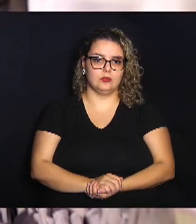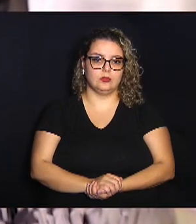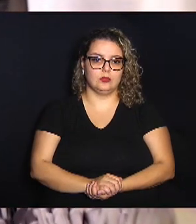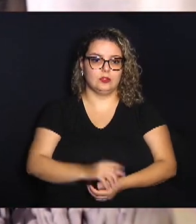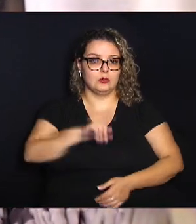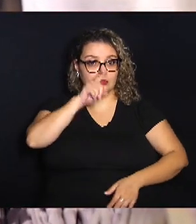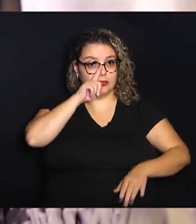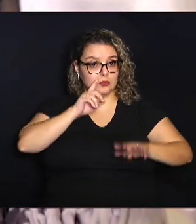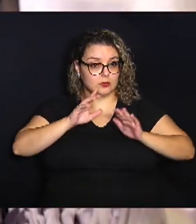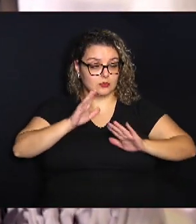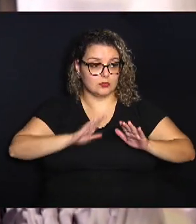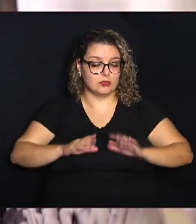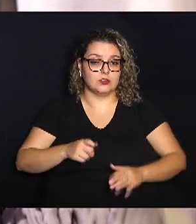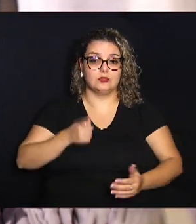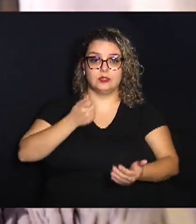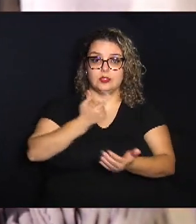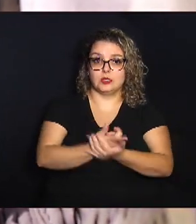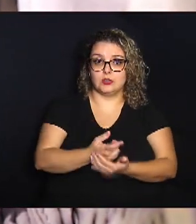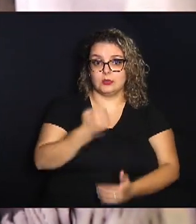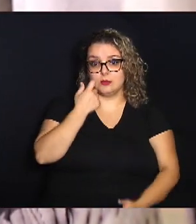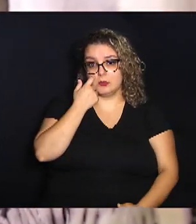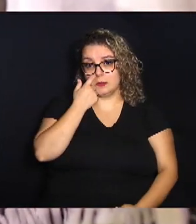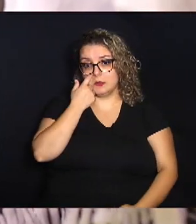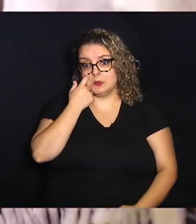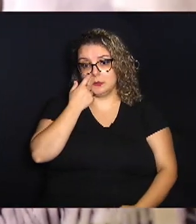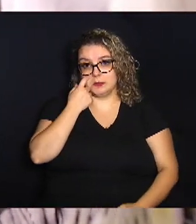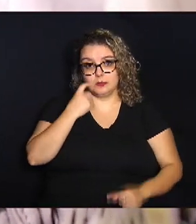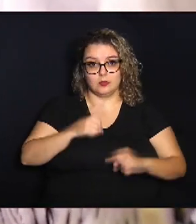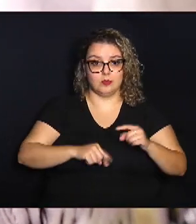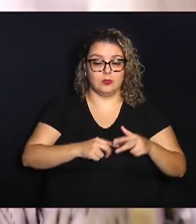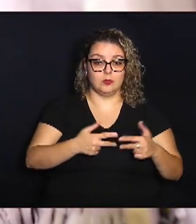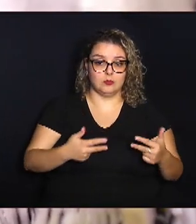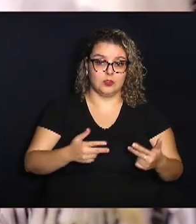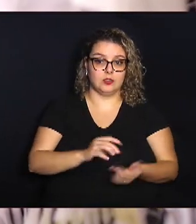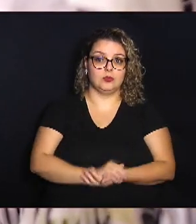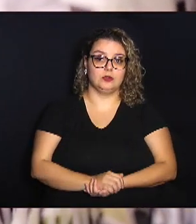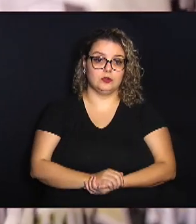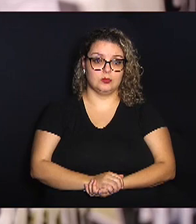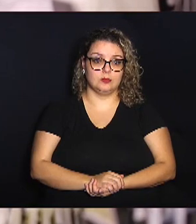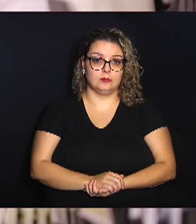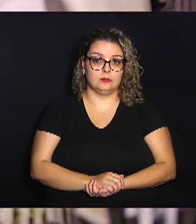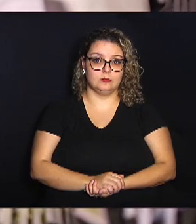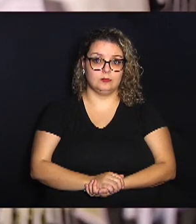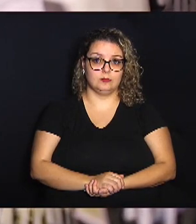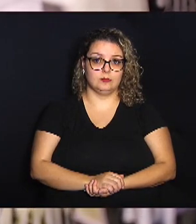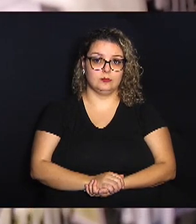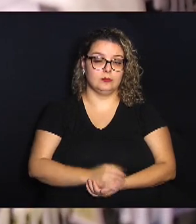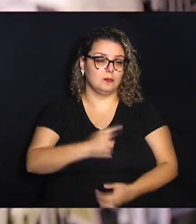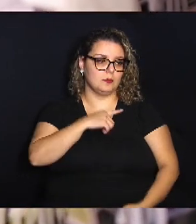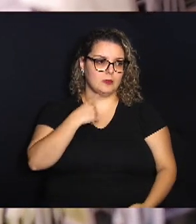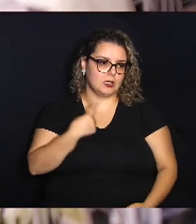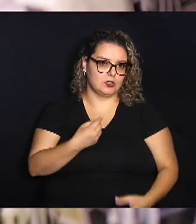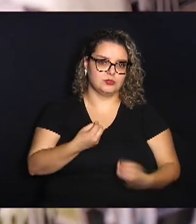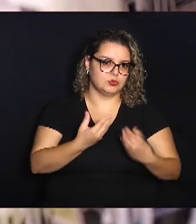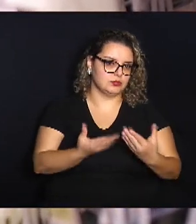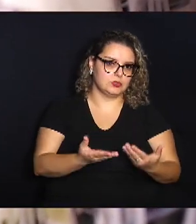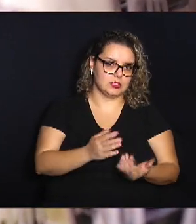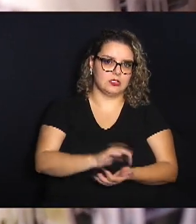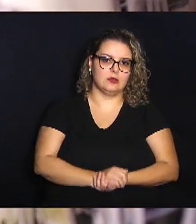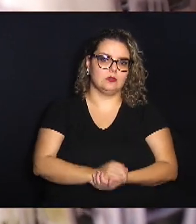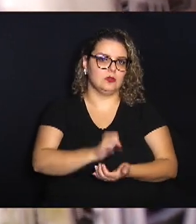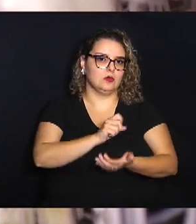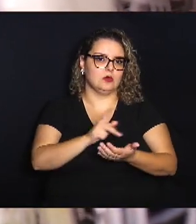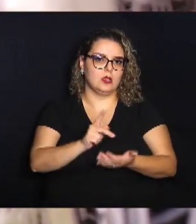cuidado. Então, se você for comprar algum produto que seja precisa prazo de entrega, ou seja, no